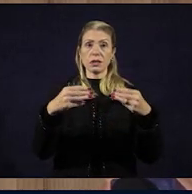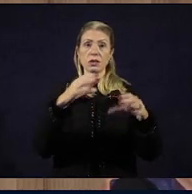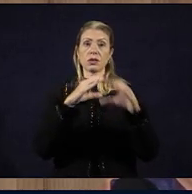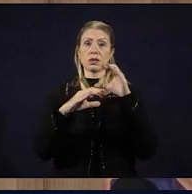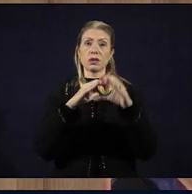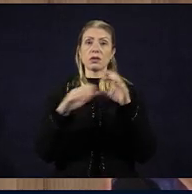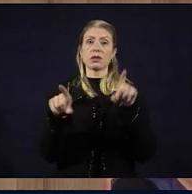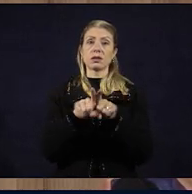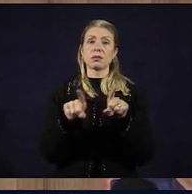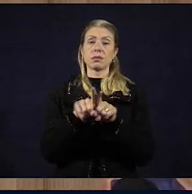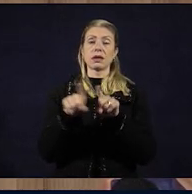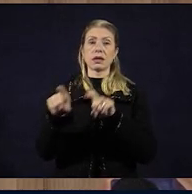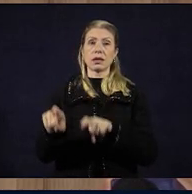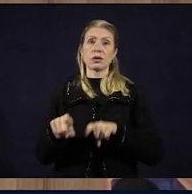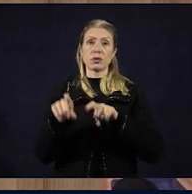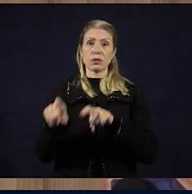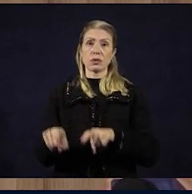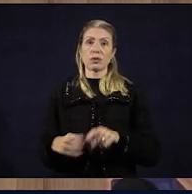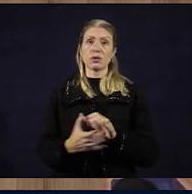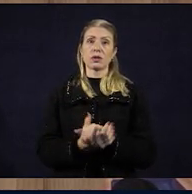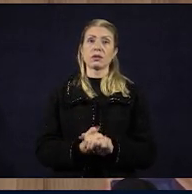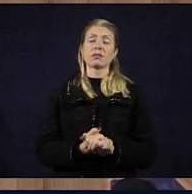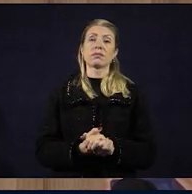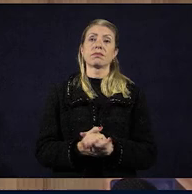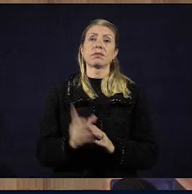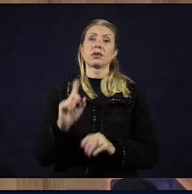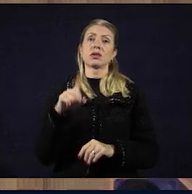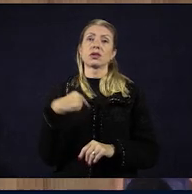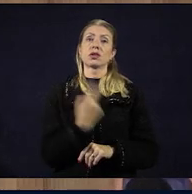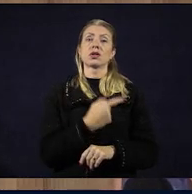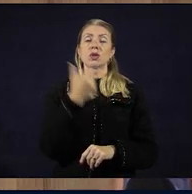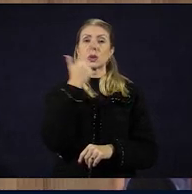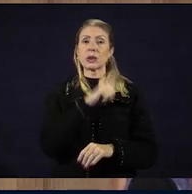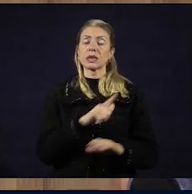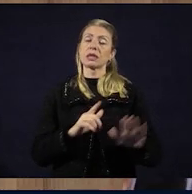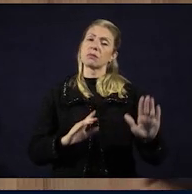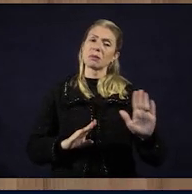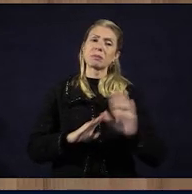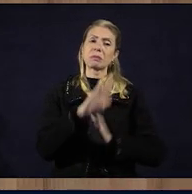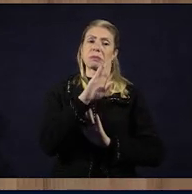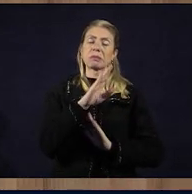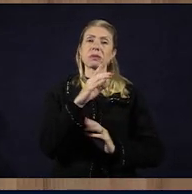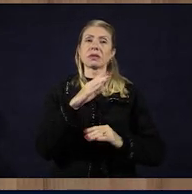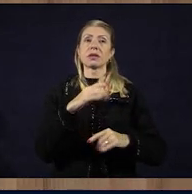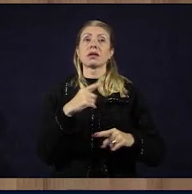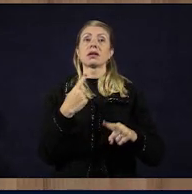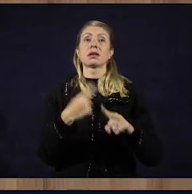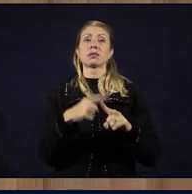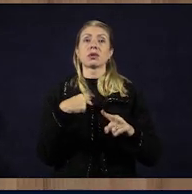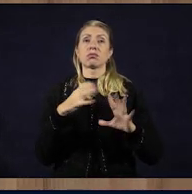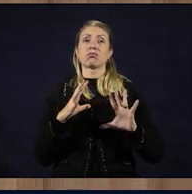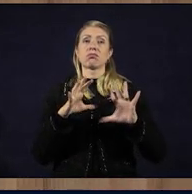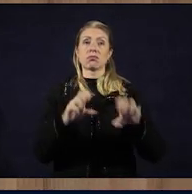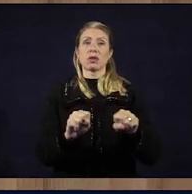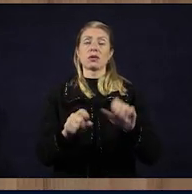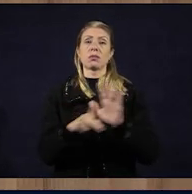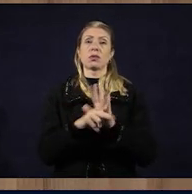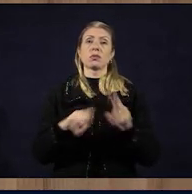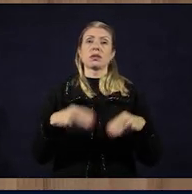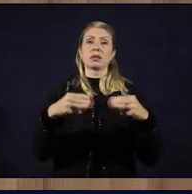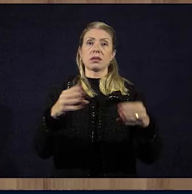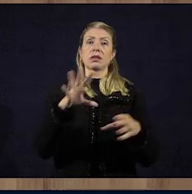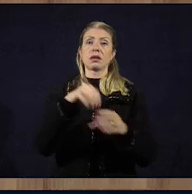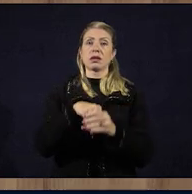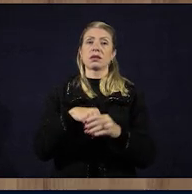da Agricultura e a gente avançou muito nós vimos na pandemia o que assumiu o ministério no meio da pandemia